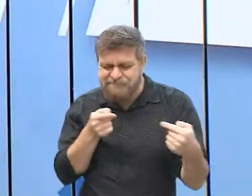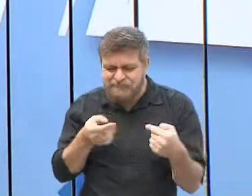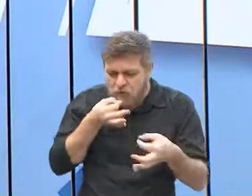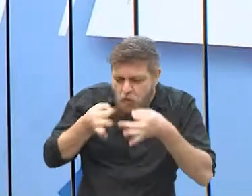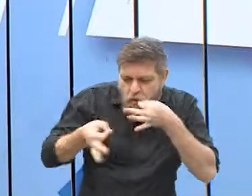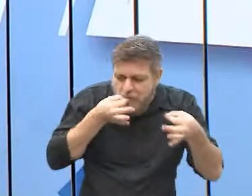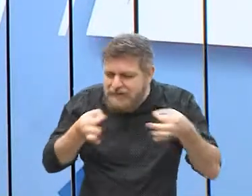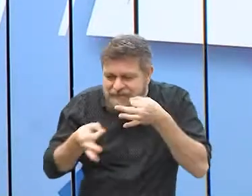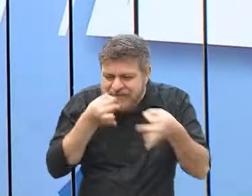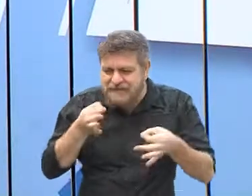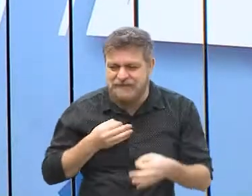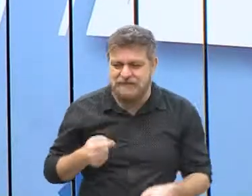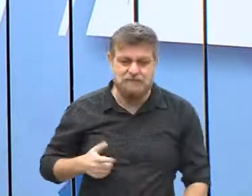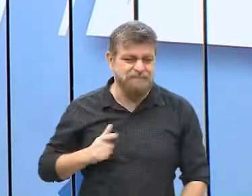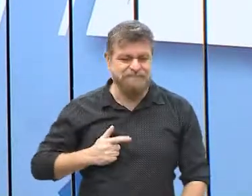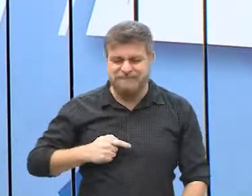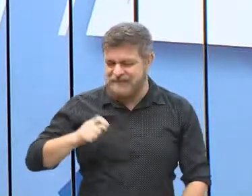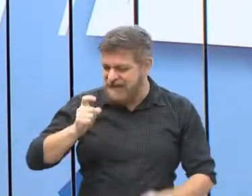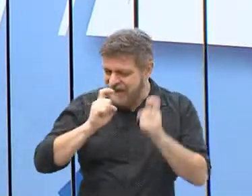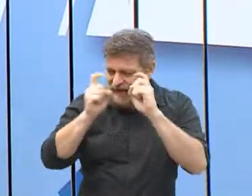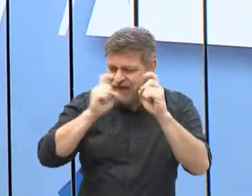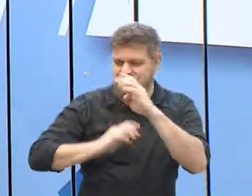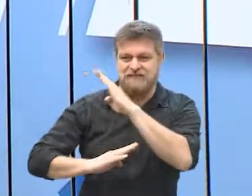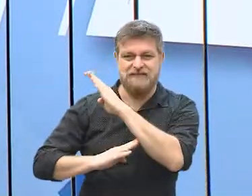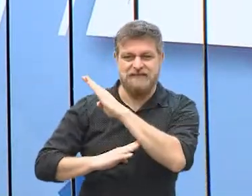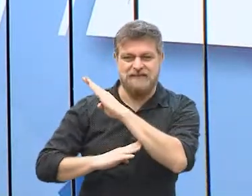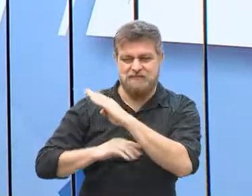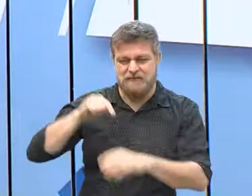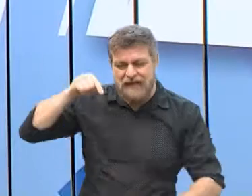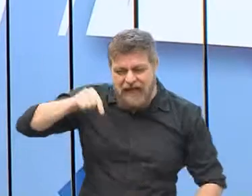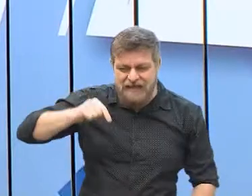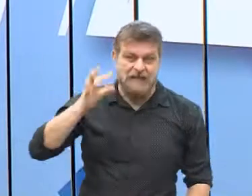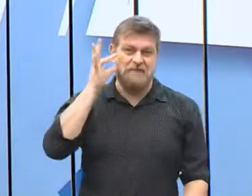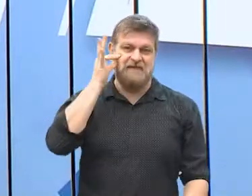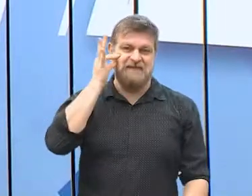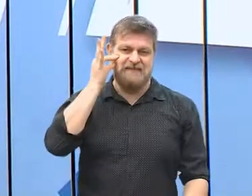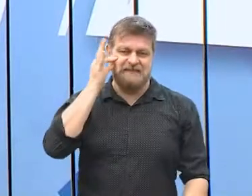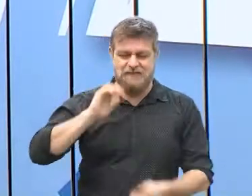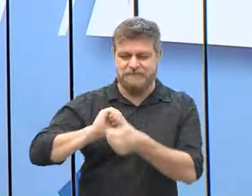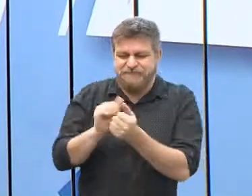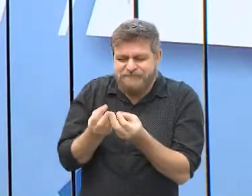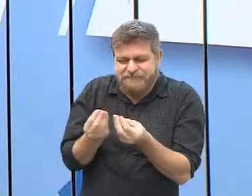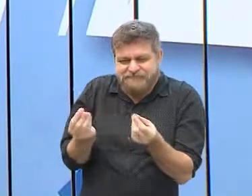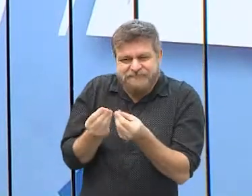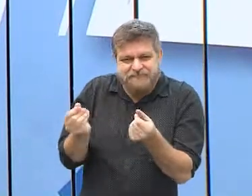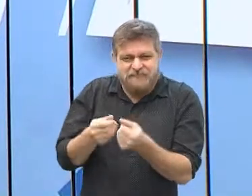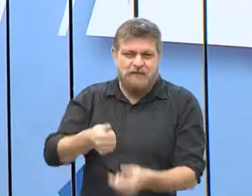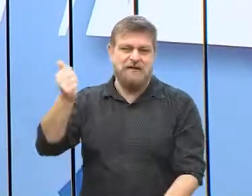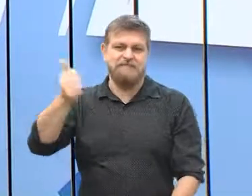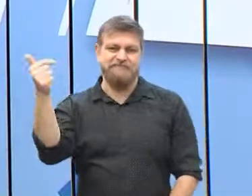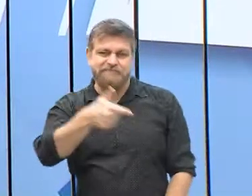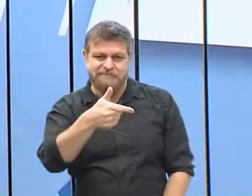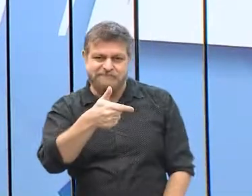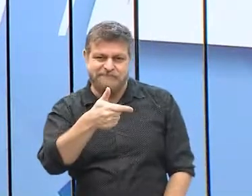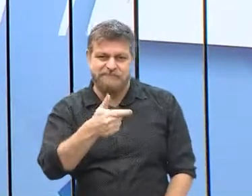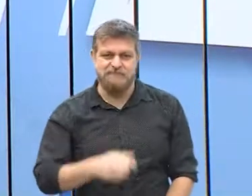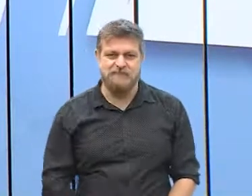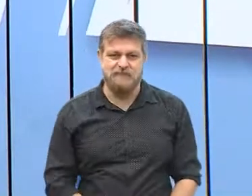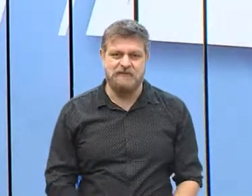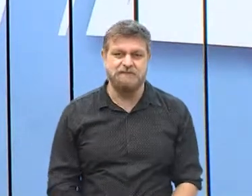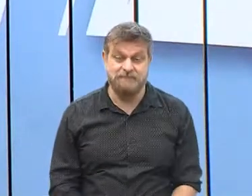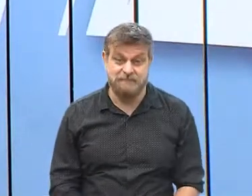Eu acho que para essas reuniões da Câmara dá mais qualidade até, né? Intensidade,